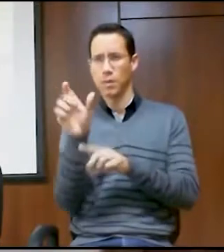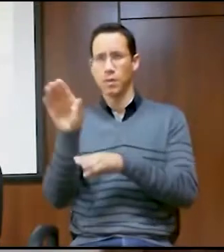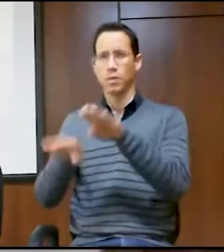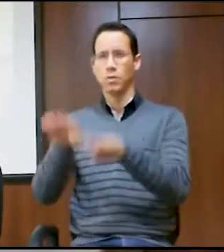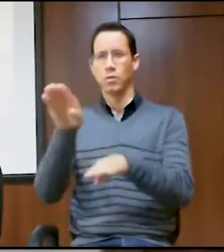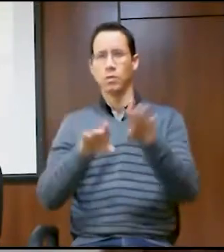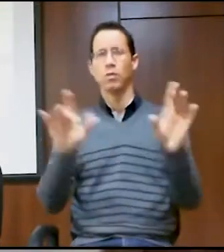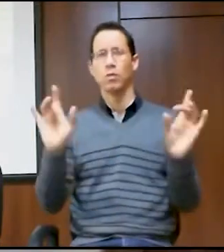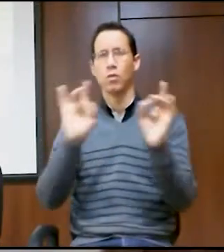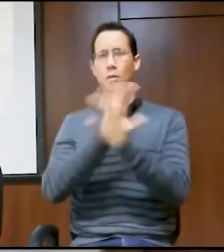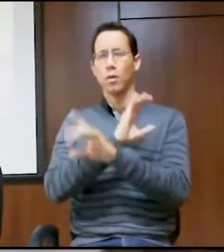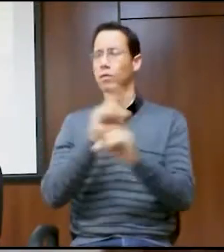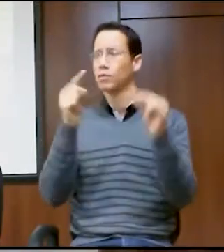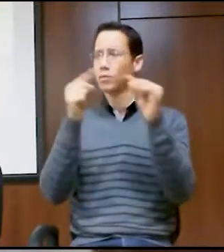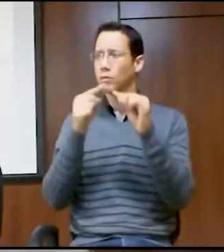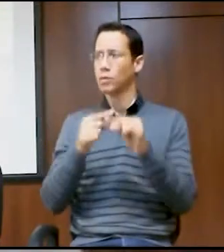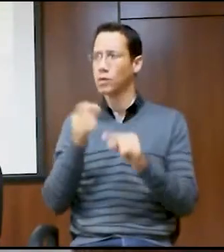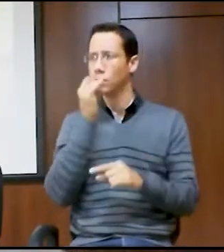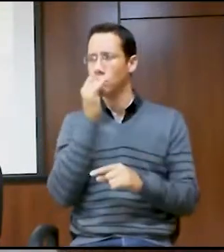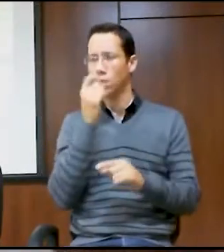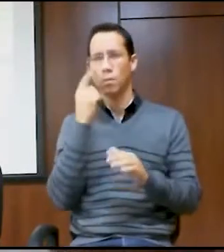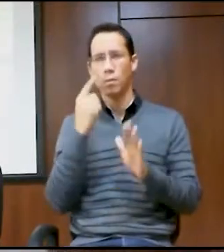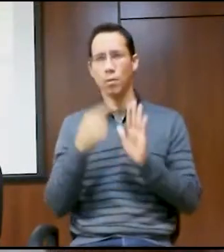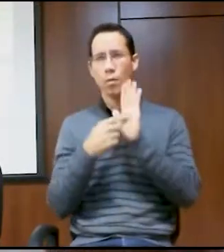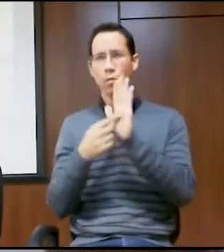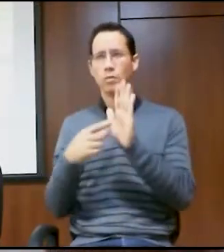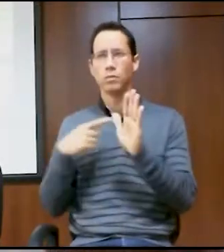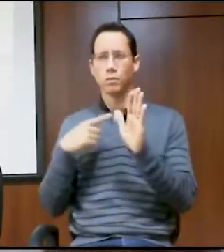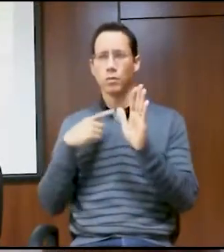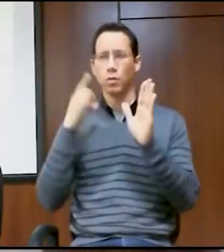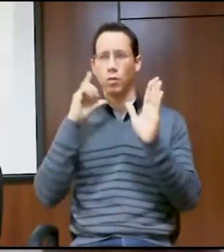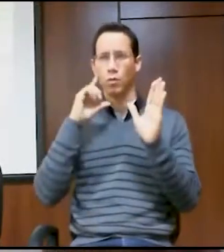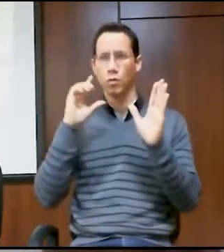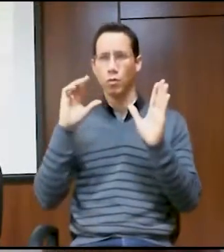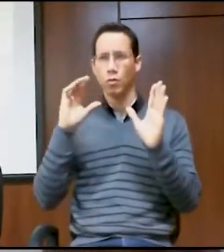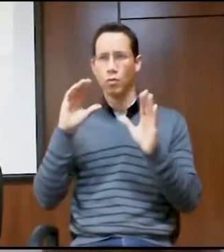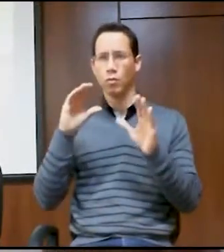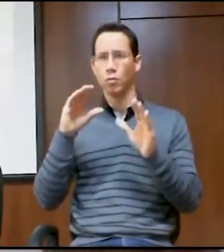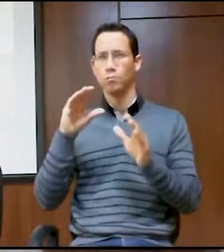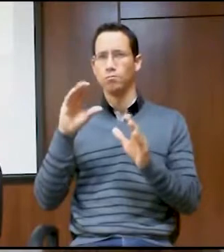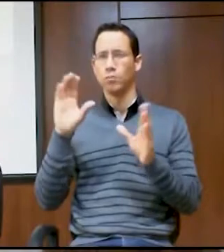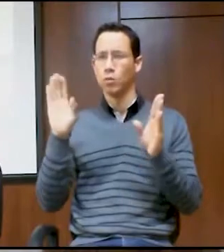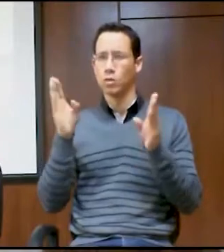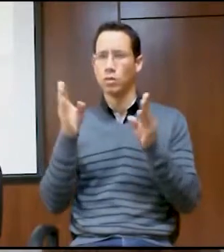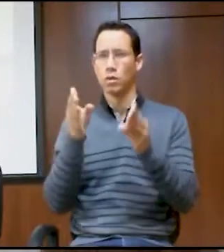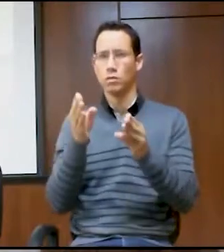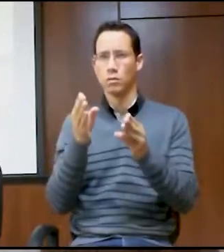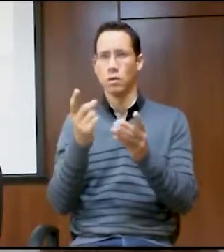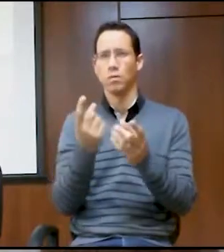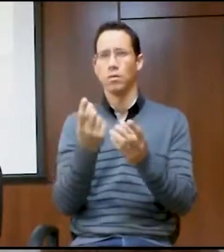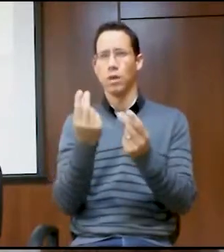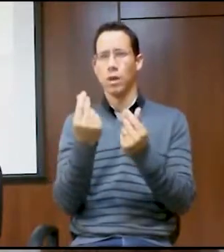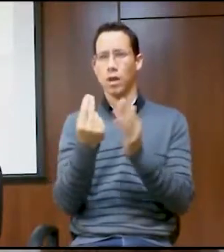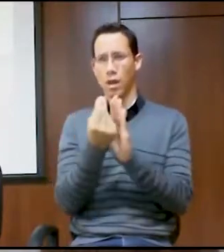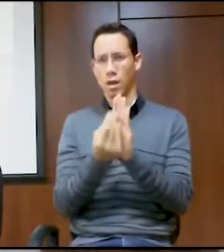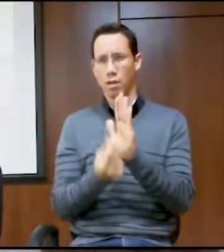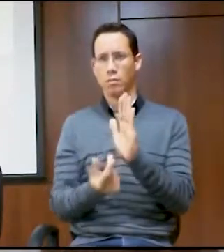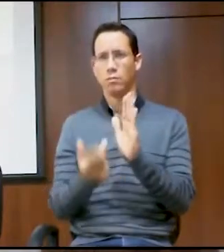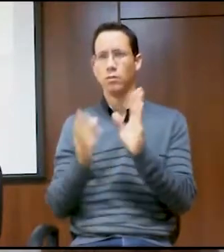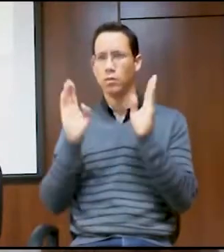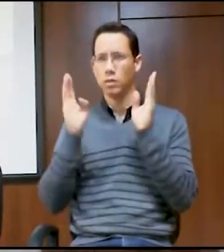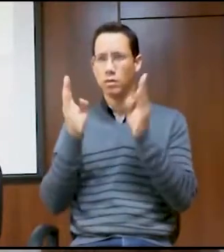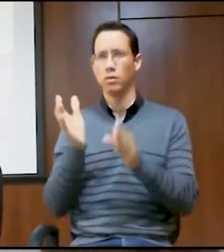no sentido de nos mostrar que há uma concentração de renda, há uma concentração de riqueza, há